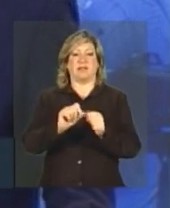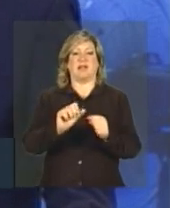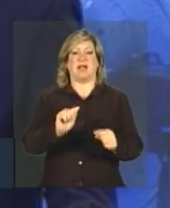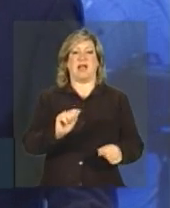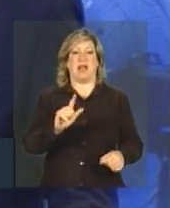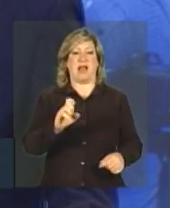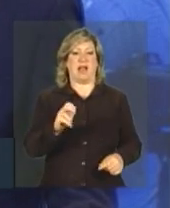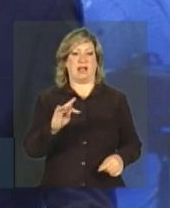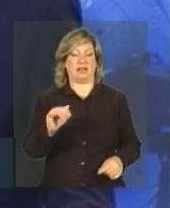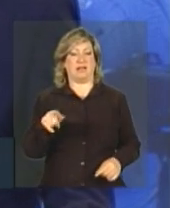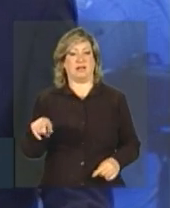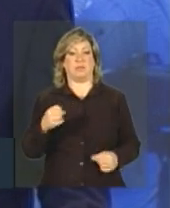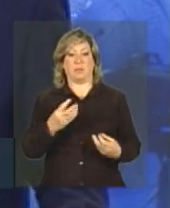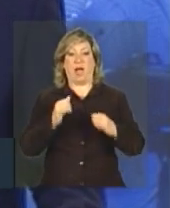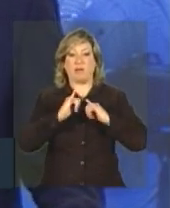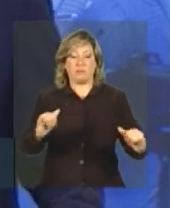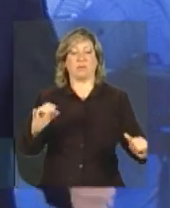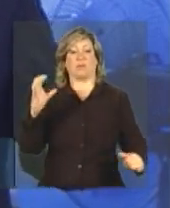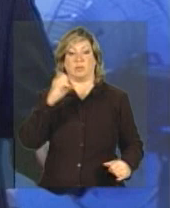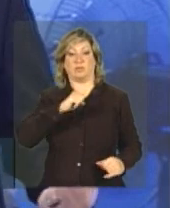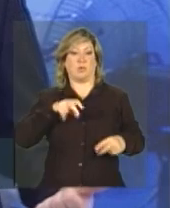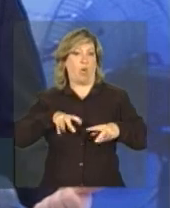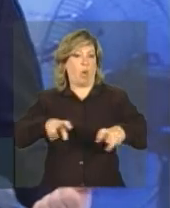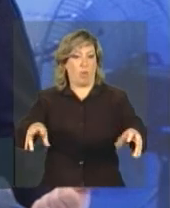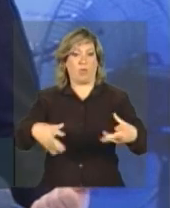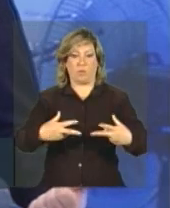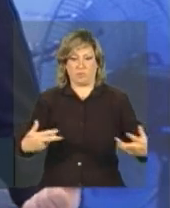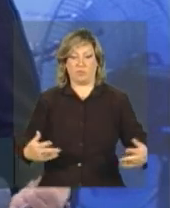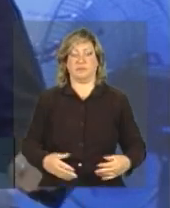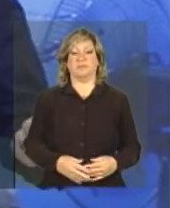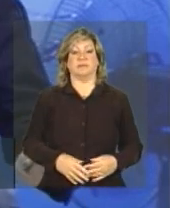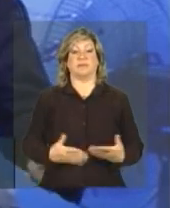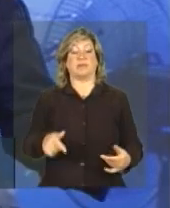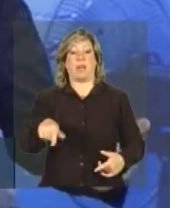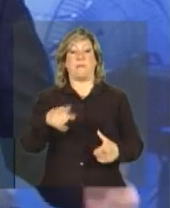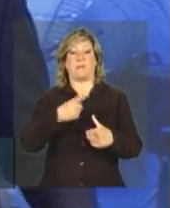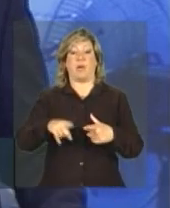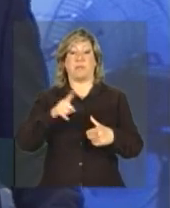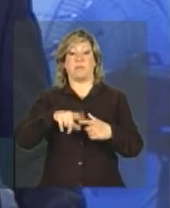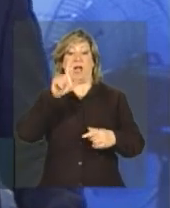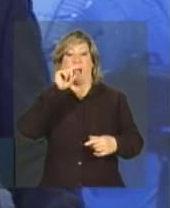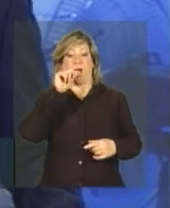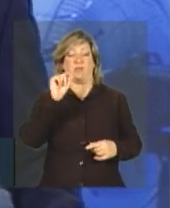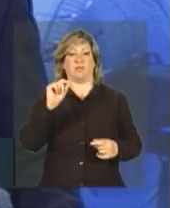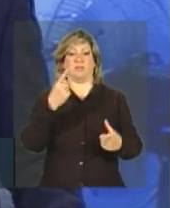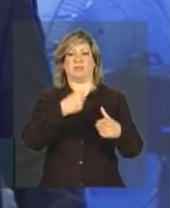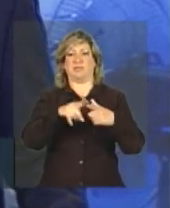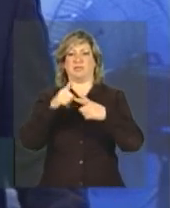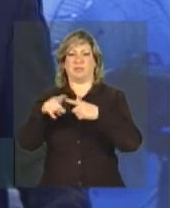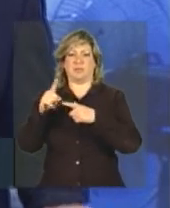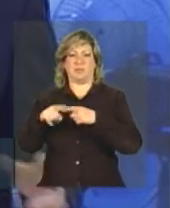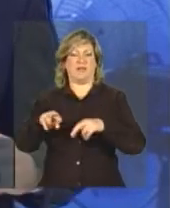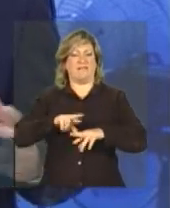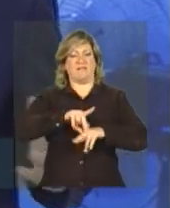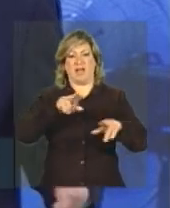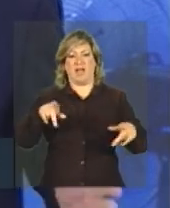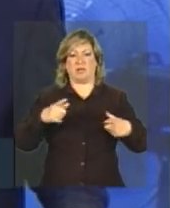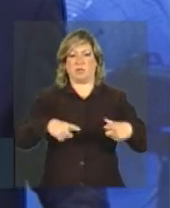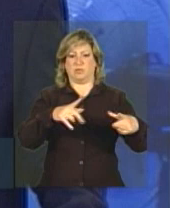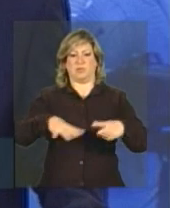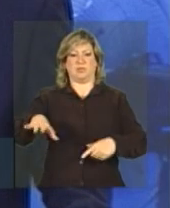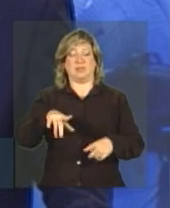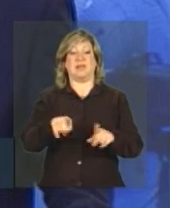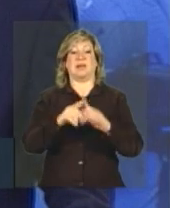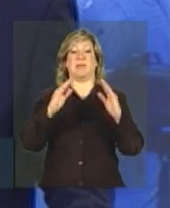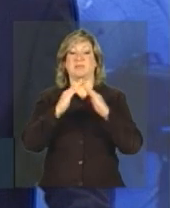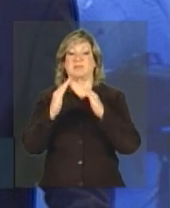dando os primeiros passos. O problema da água, que está se agravando em várias regiões, problema da moradia